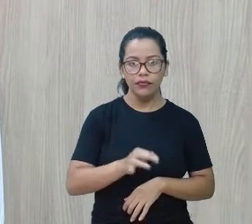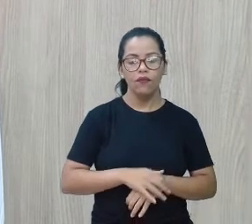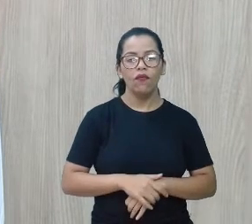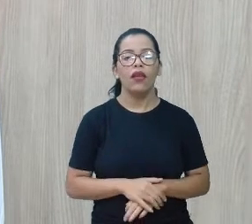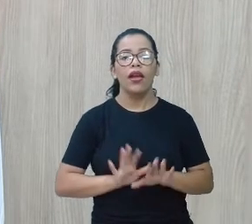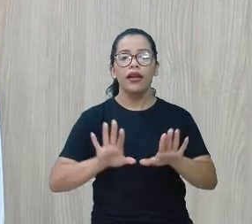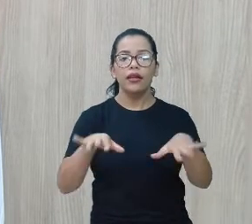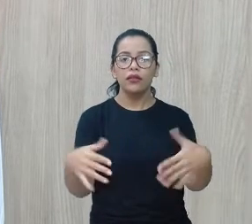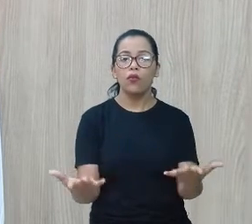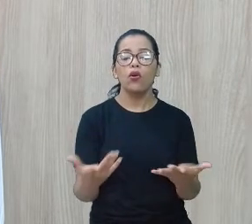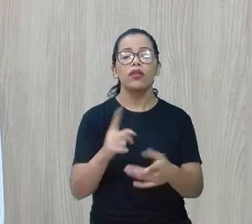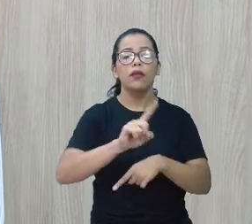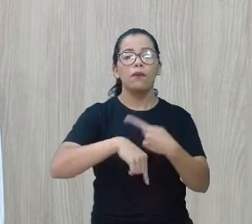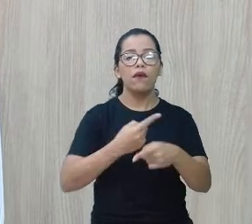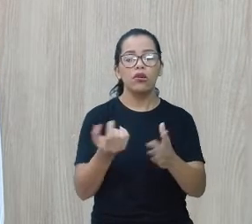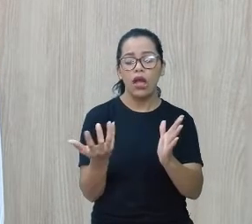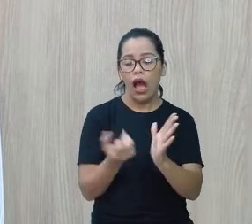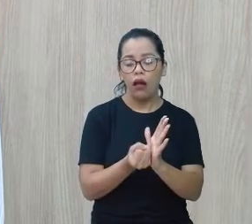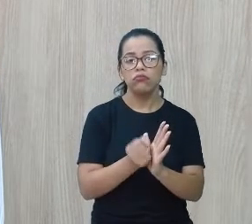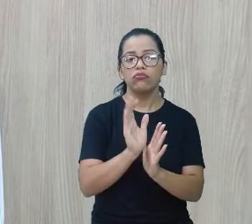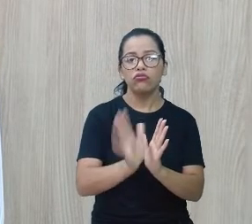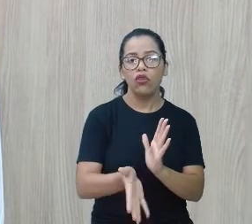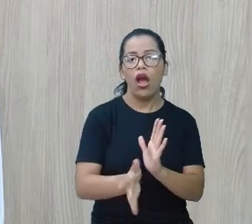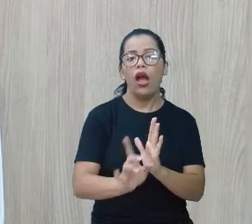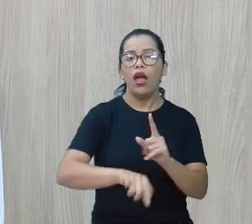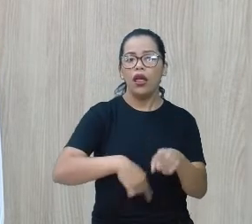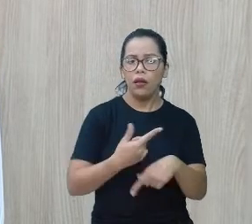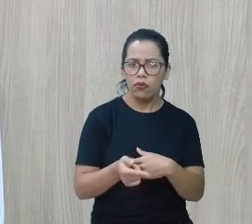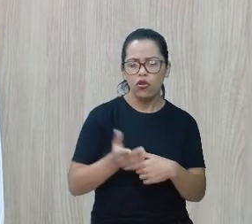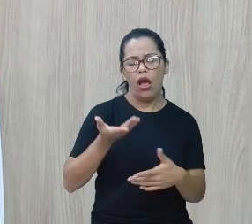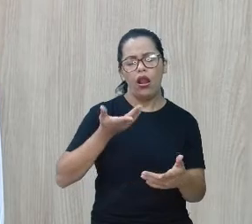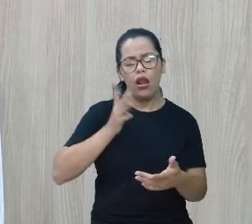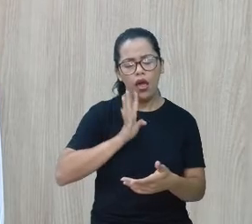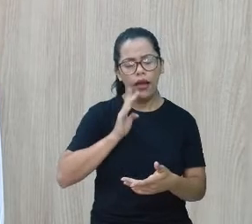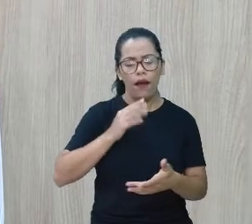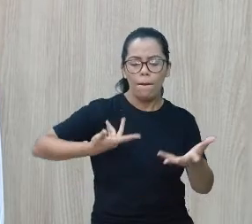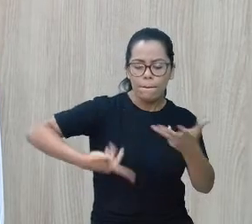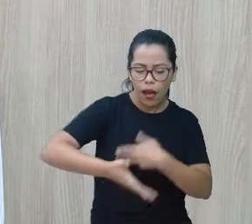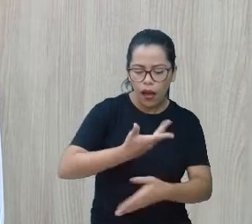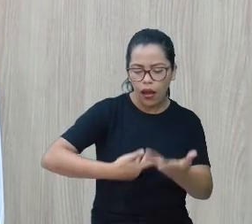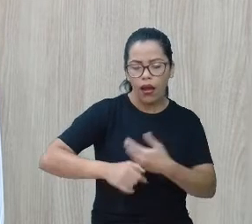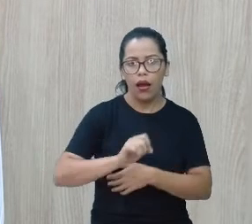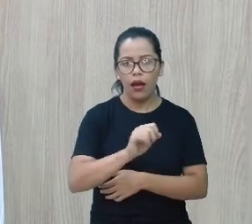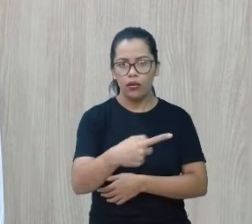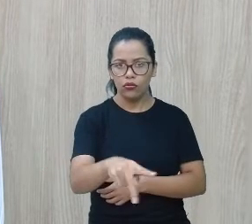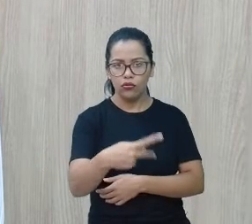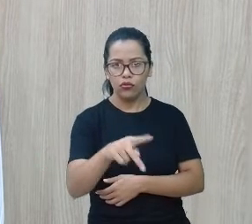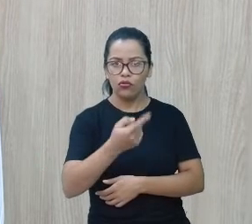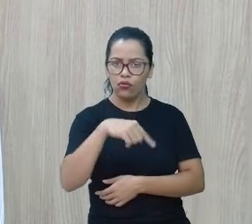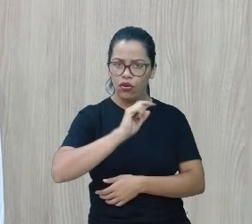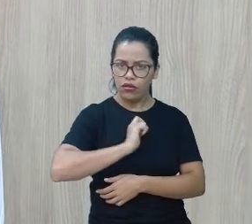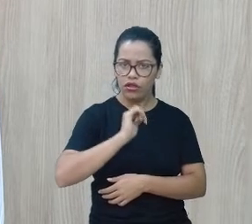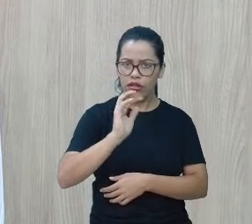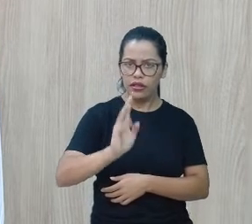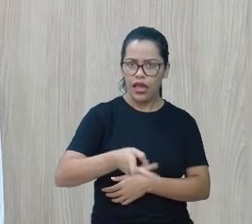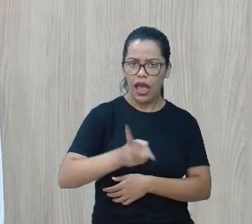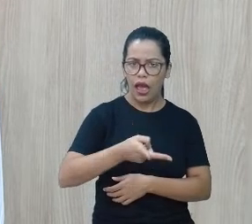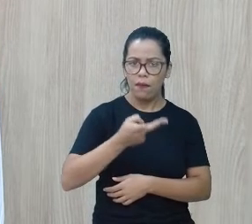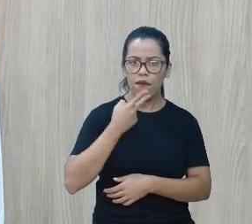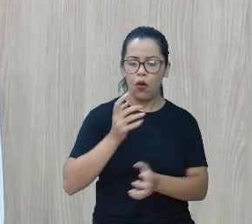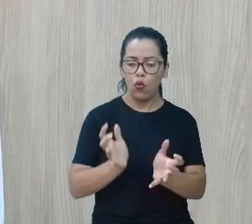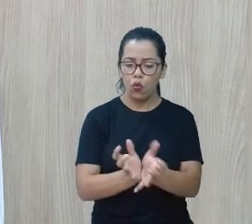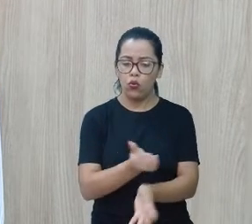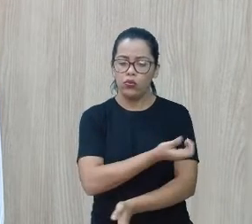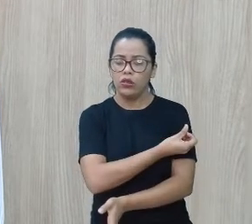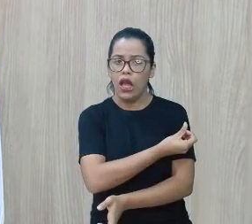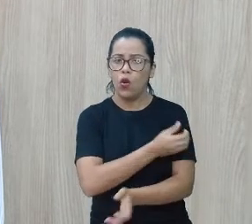certo? Quando você instalar, vai ficar bem legal essa sua participação, A gente comenta várias vezes que os sextos anos, eles são